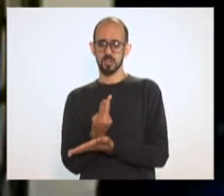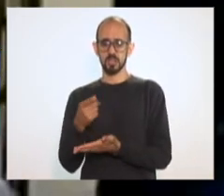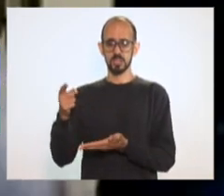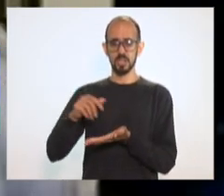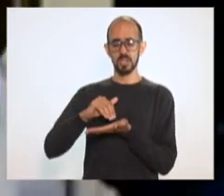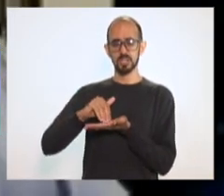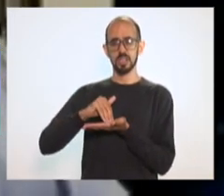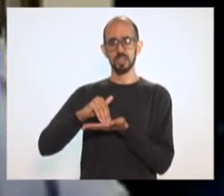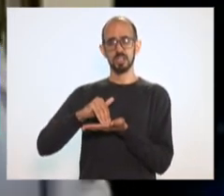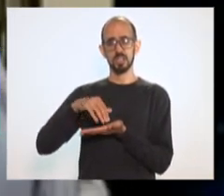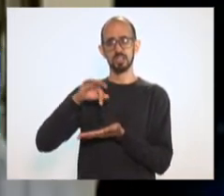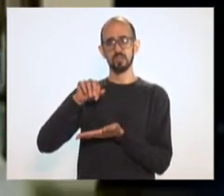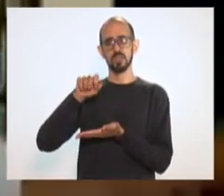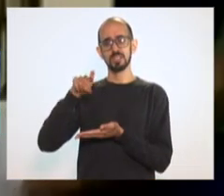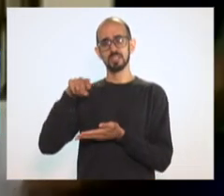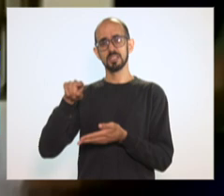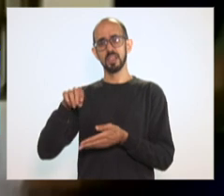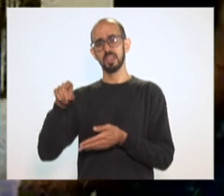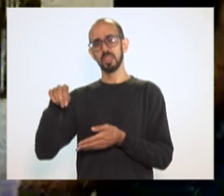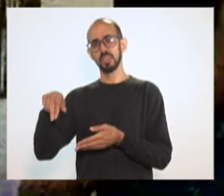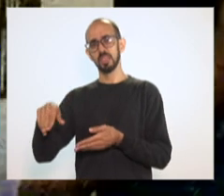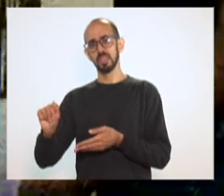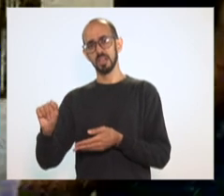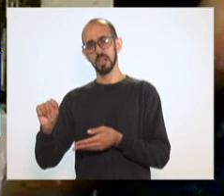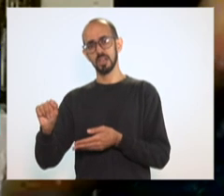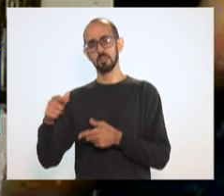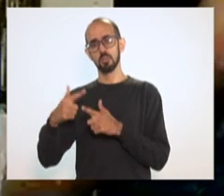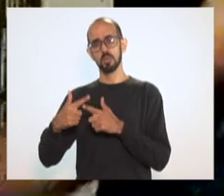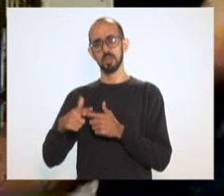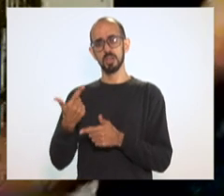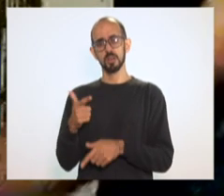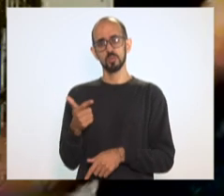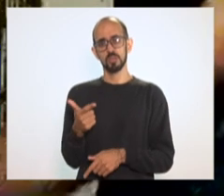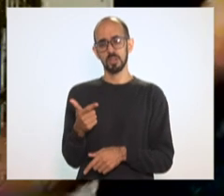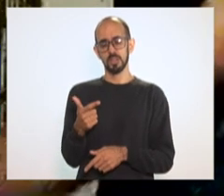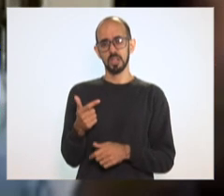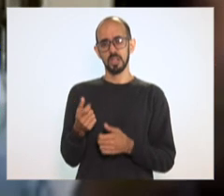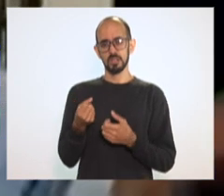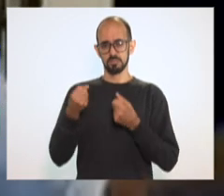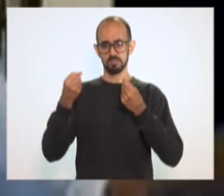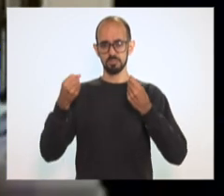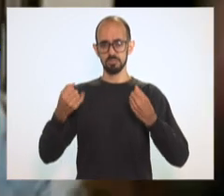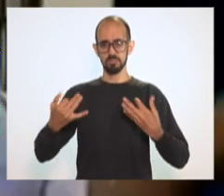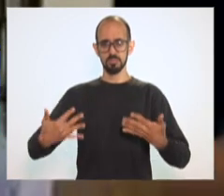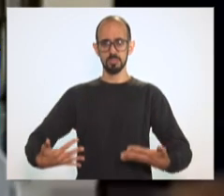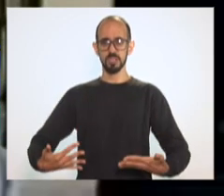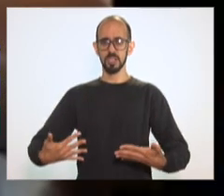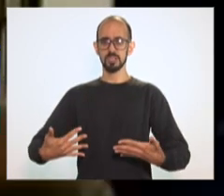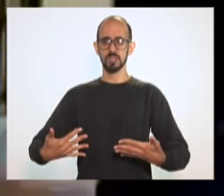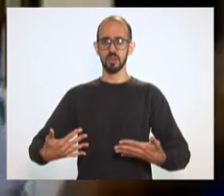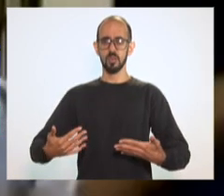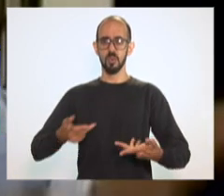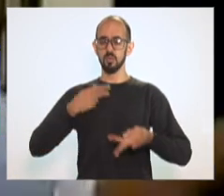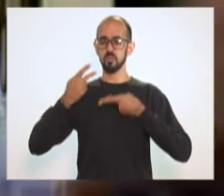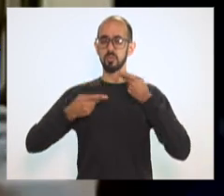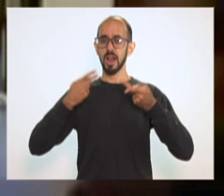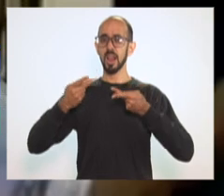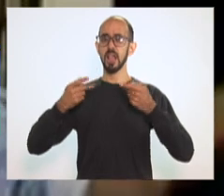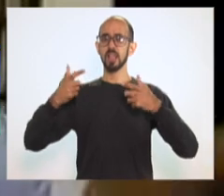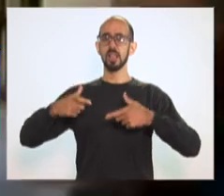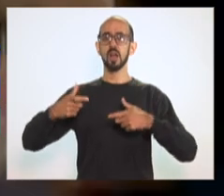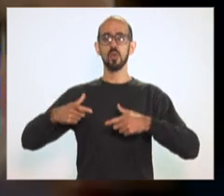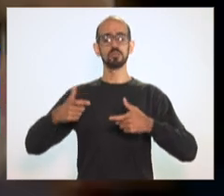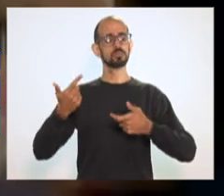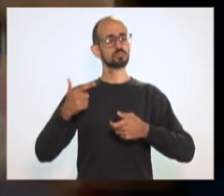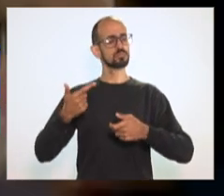de fazenda também porque não tem falas as falas não existem e elas não se